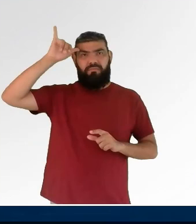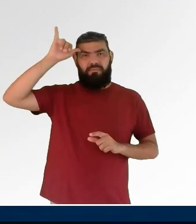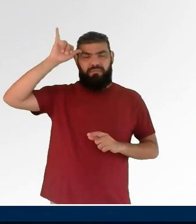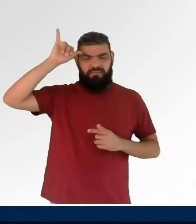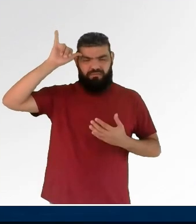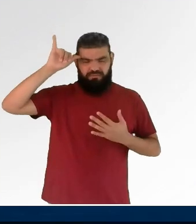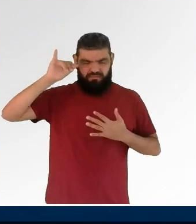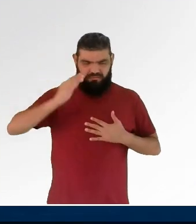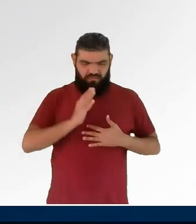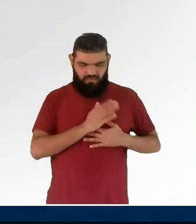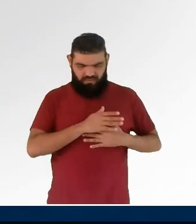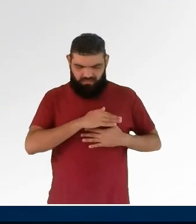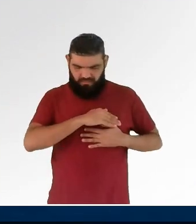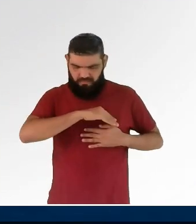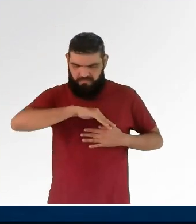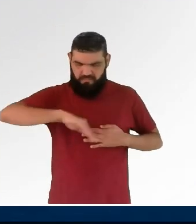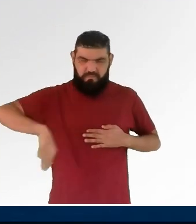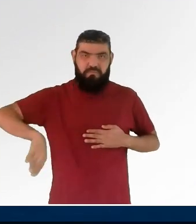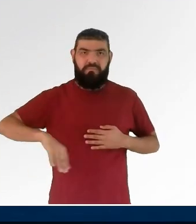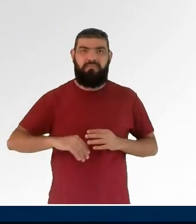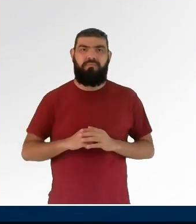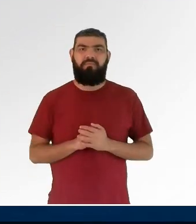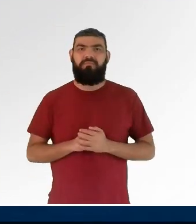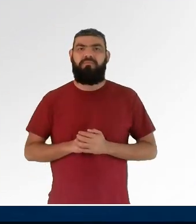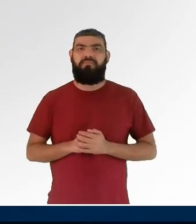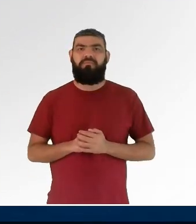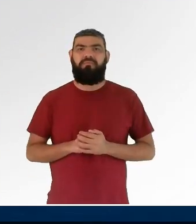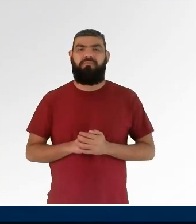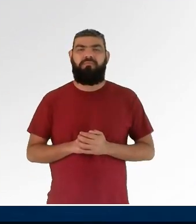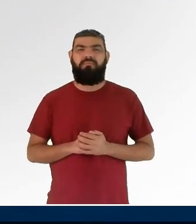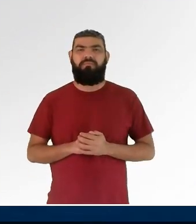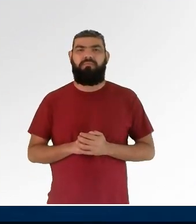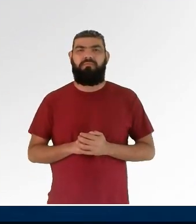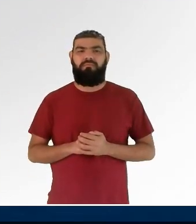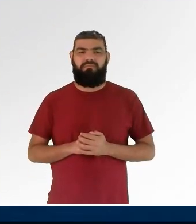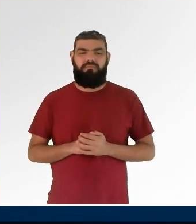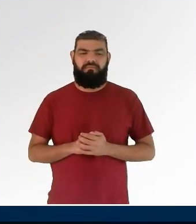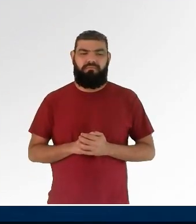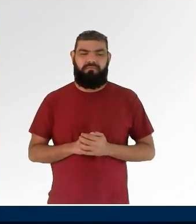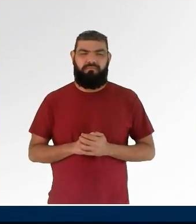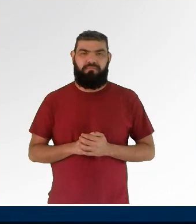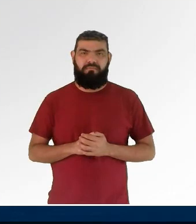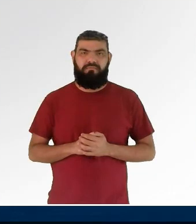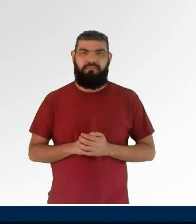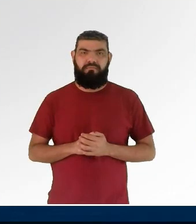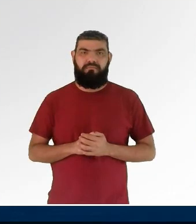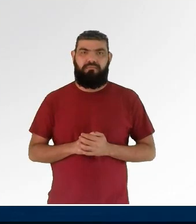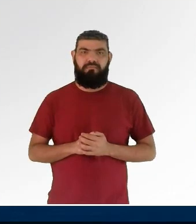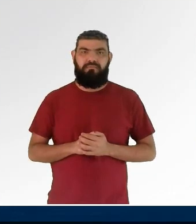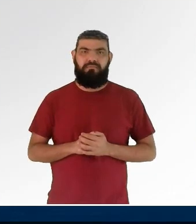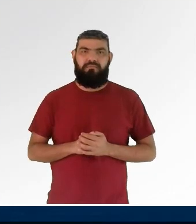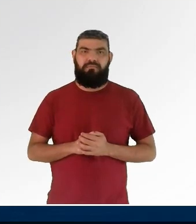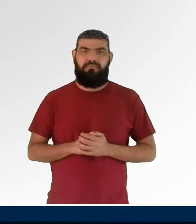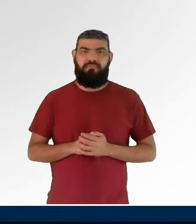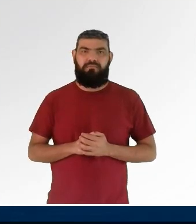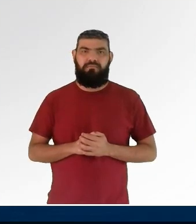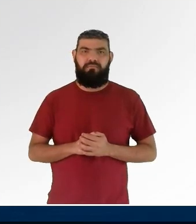menino, matou o pobre do filho dela, não é isso? Então, o que nós queremos que você